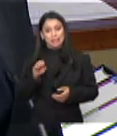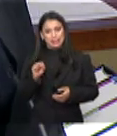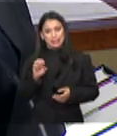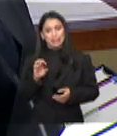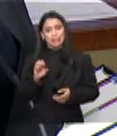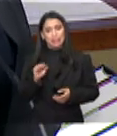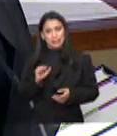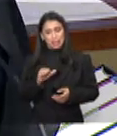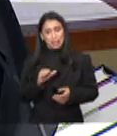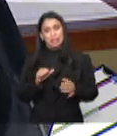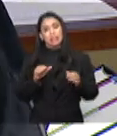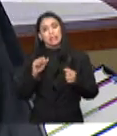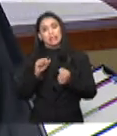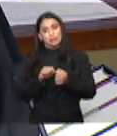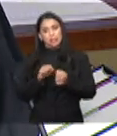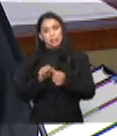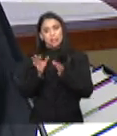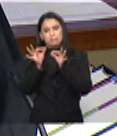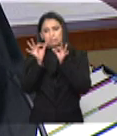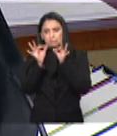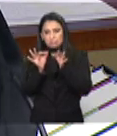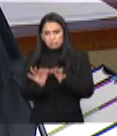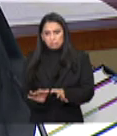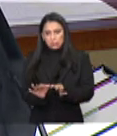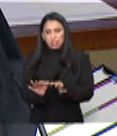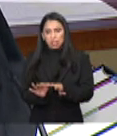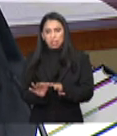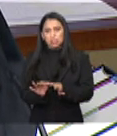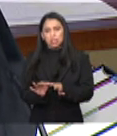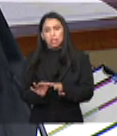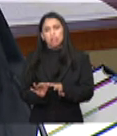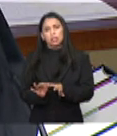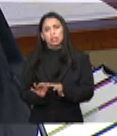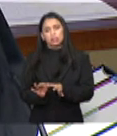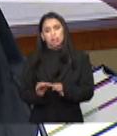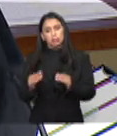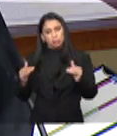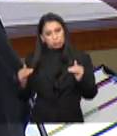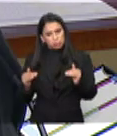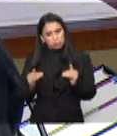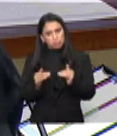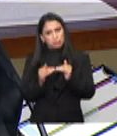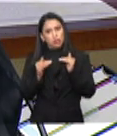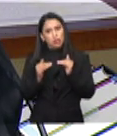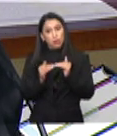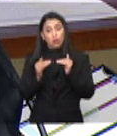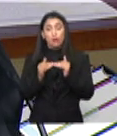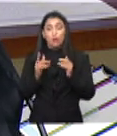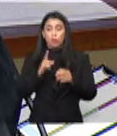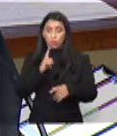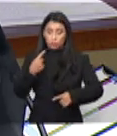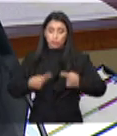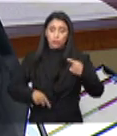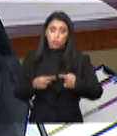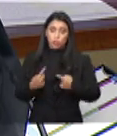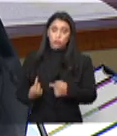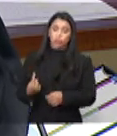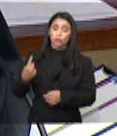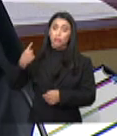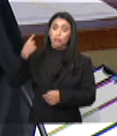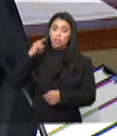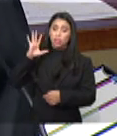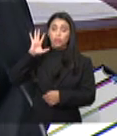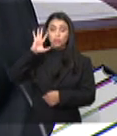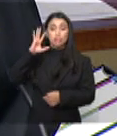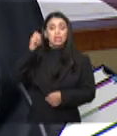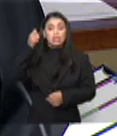é fiel, portanto, cumpre o desígnio de lealdade com o que foi discutido e o que foi